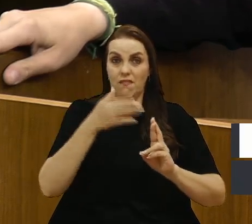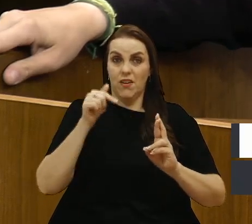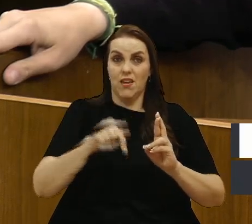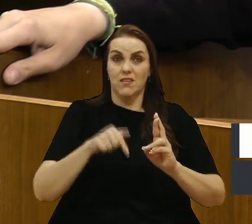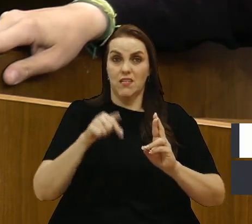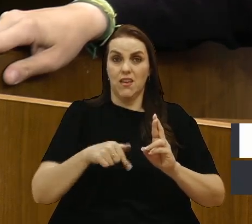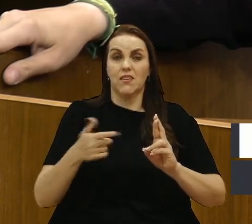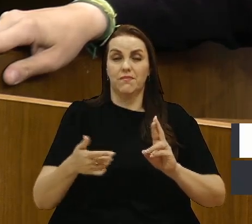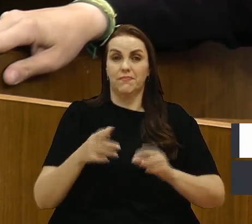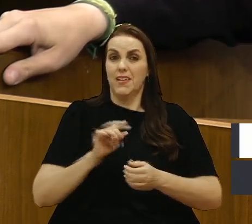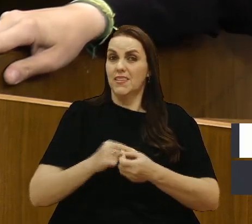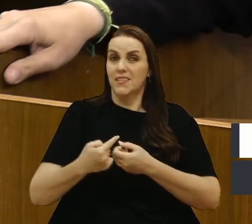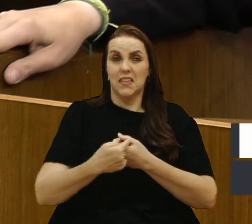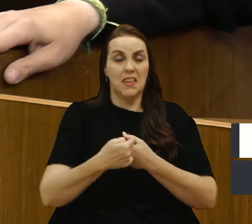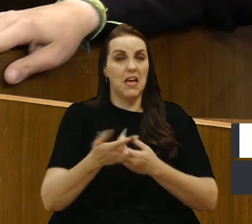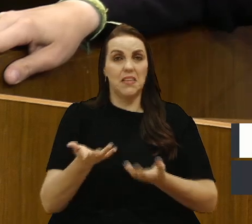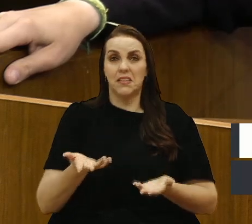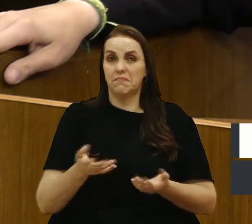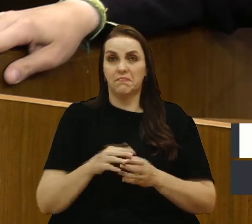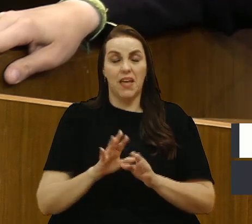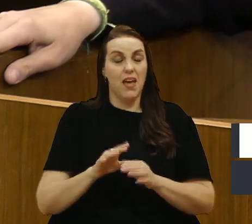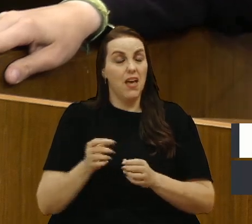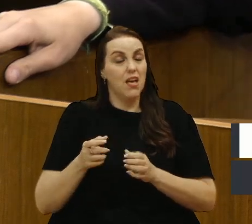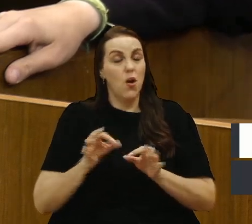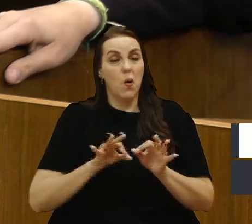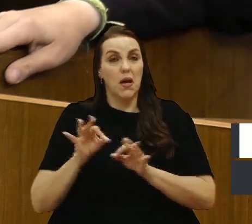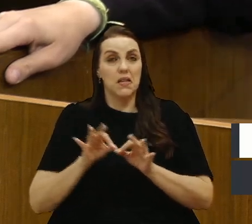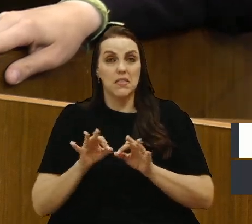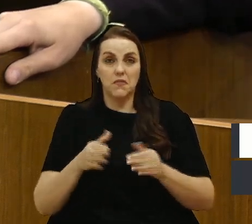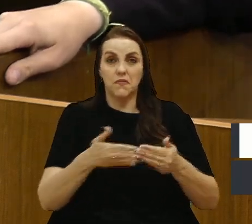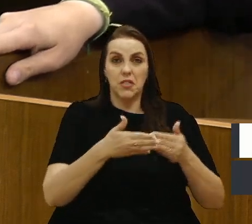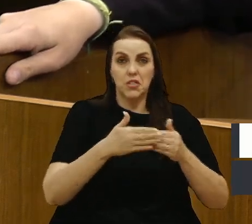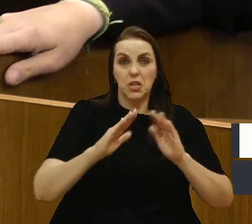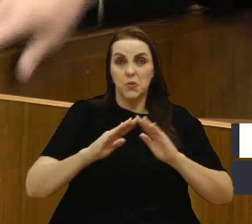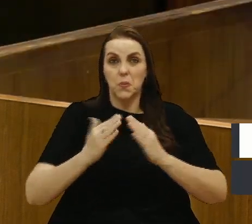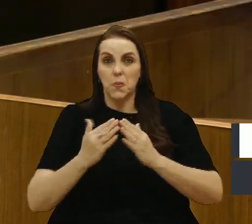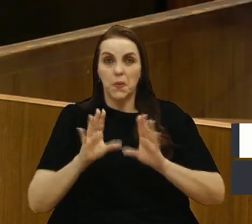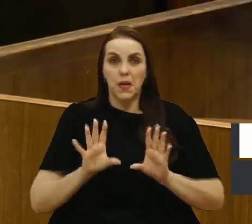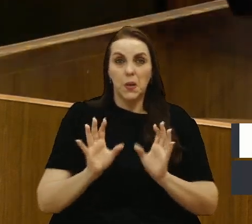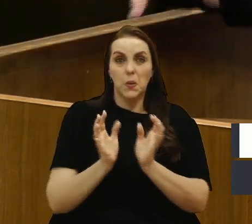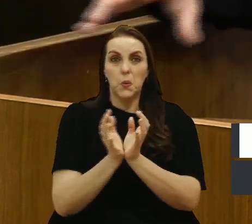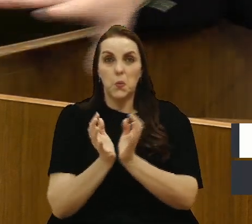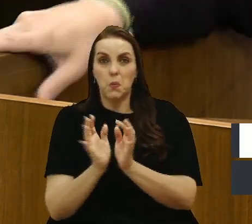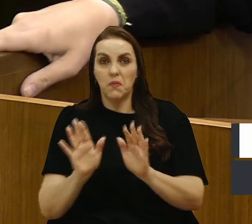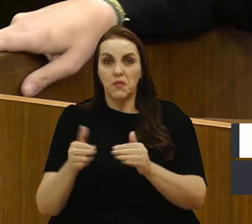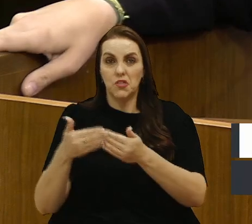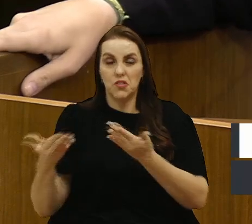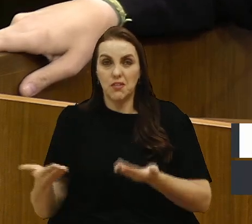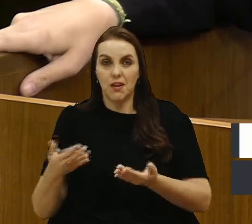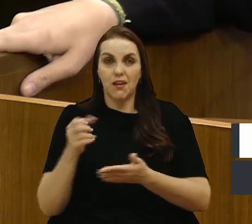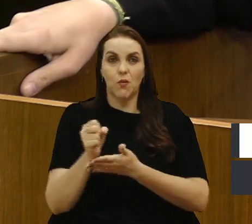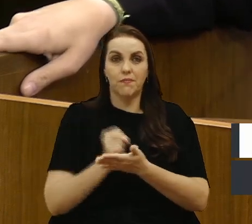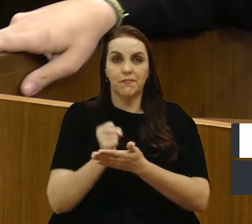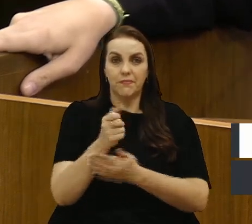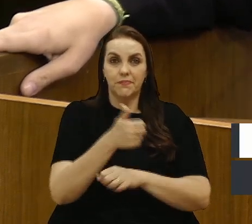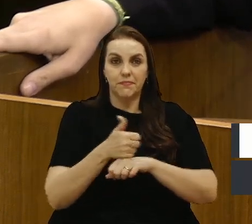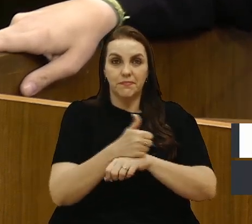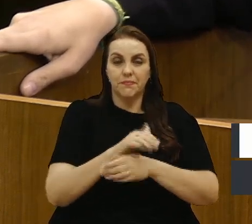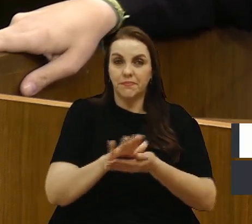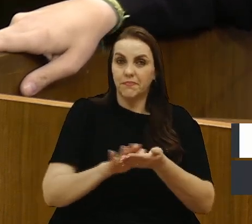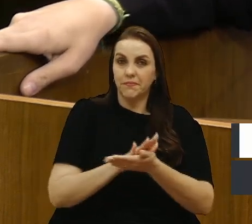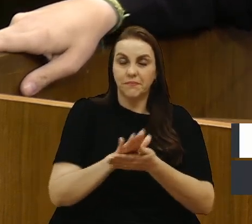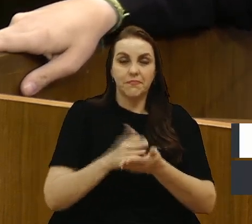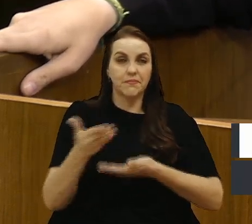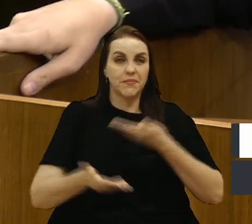Agora a nossa cidade está tomando medidas de fechar a escola, de fechar a turma, de não contratar profissionais, de não atender o